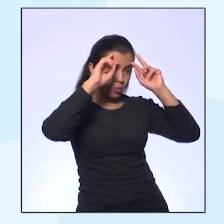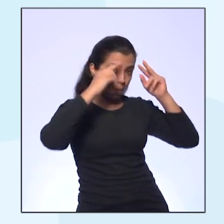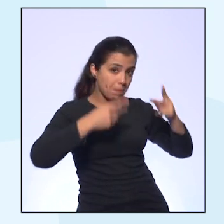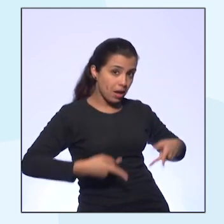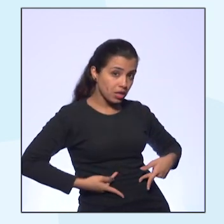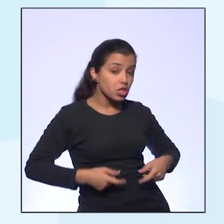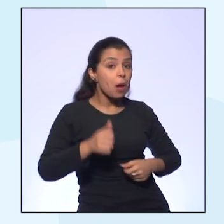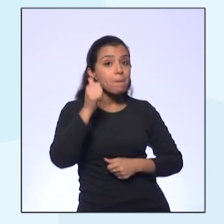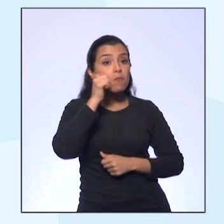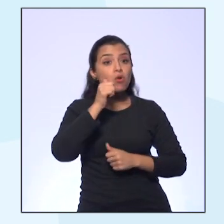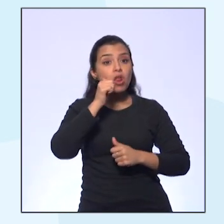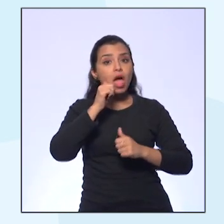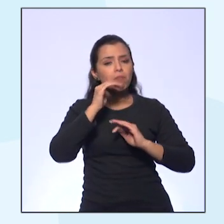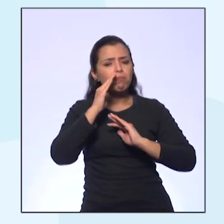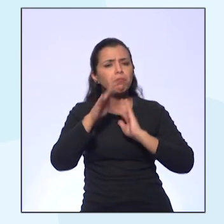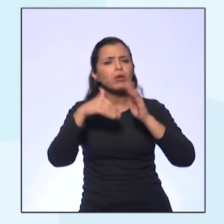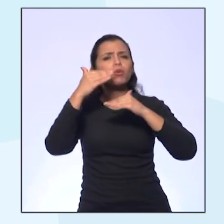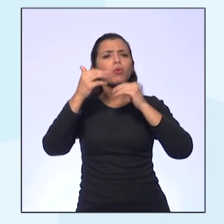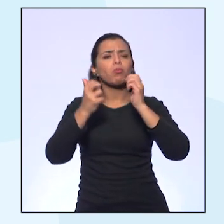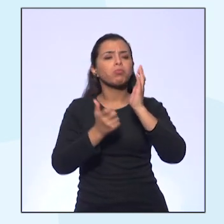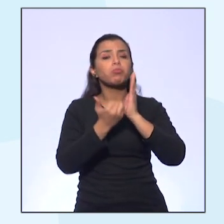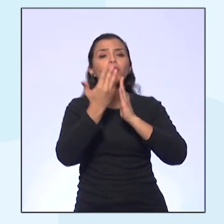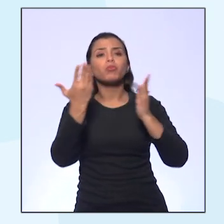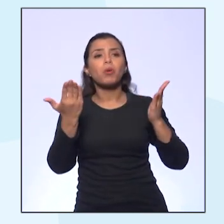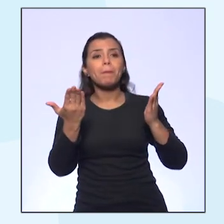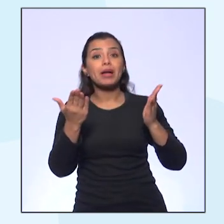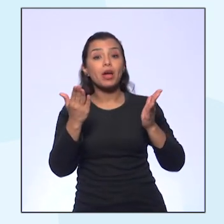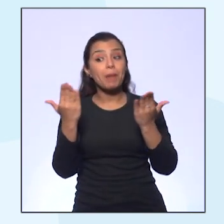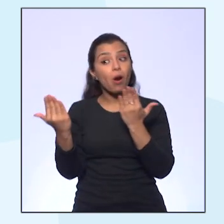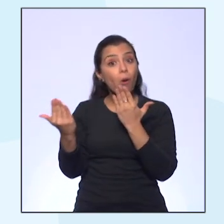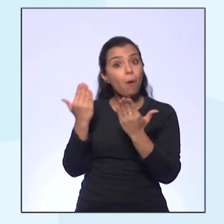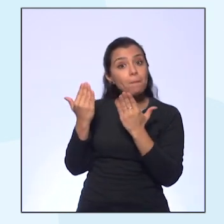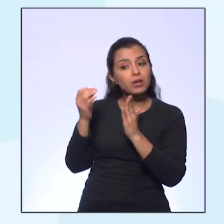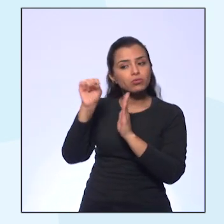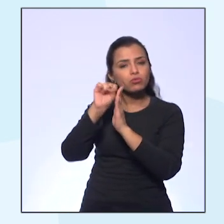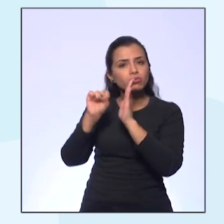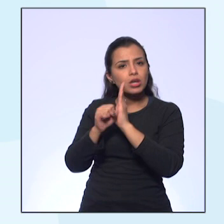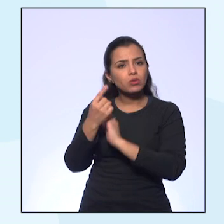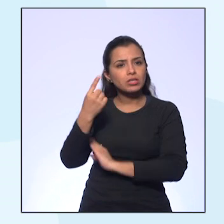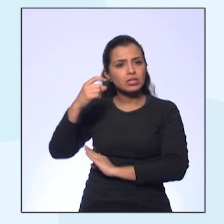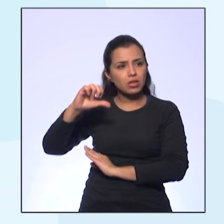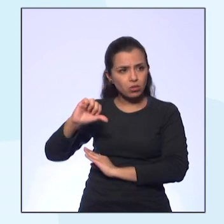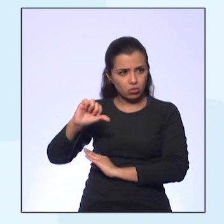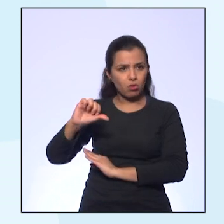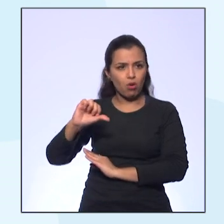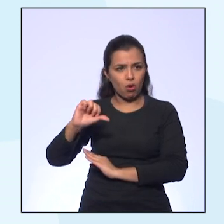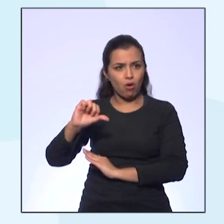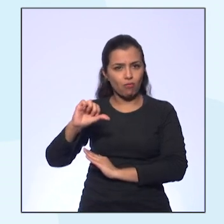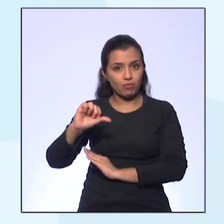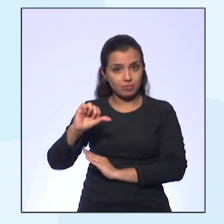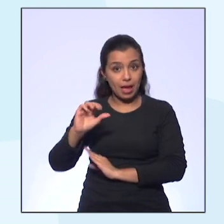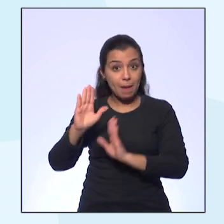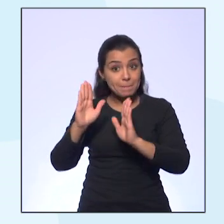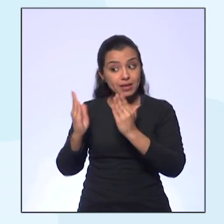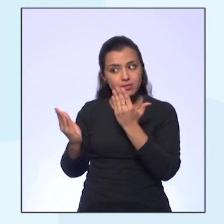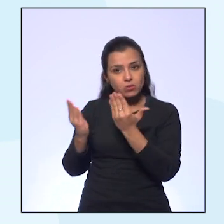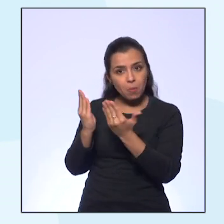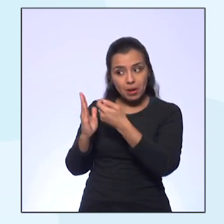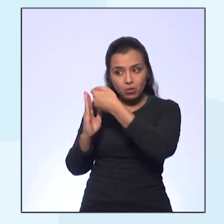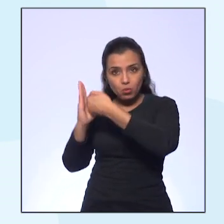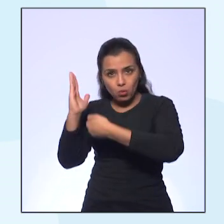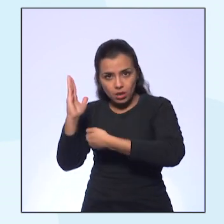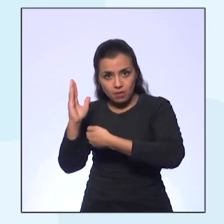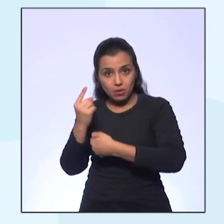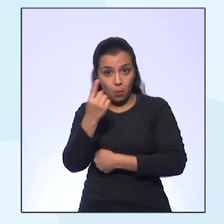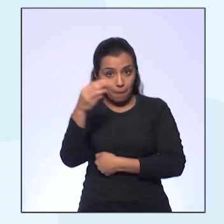em comparação com o século XIX, o período da composição deste livro? Em 1